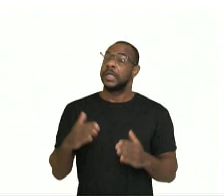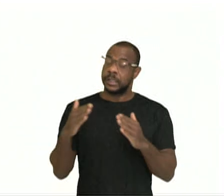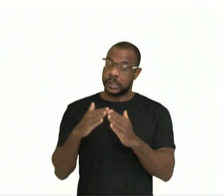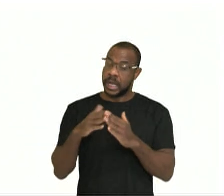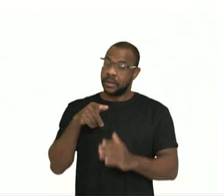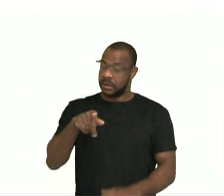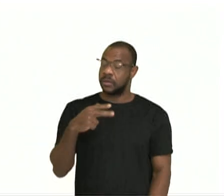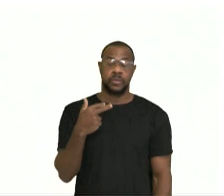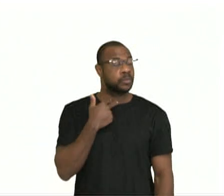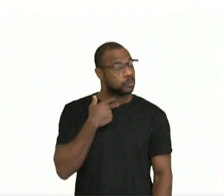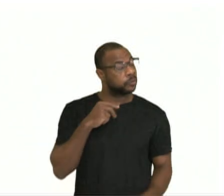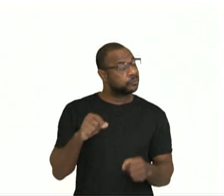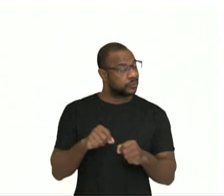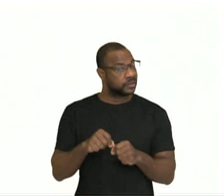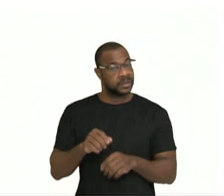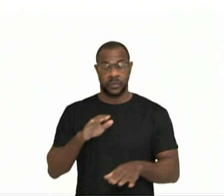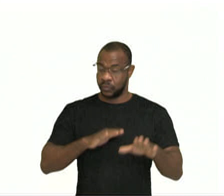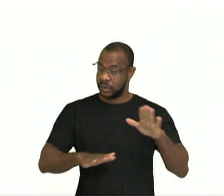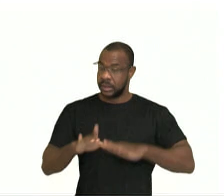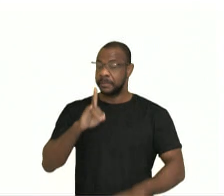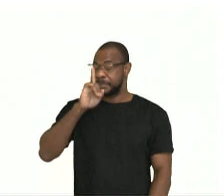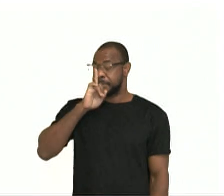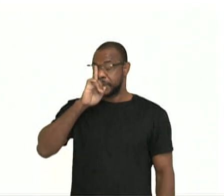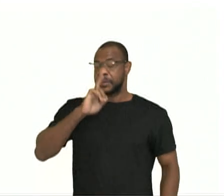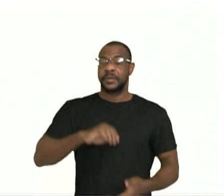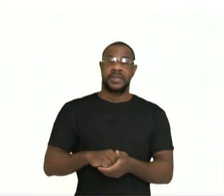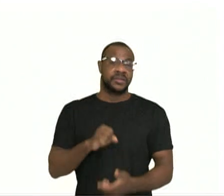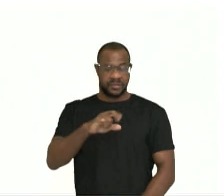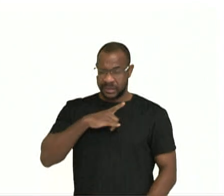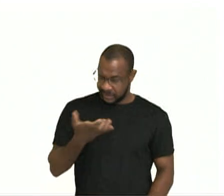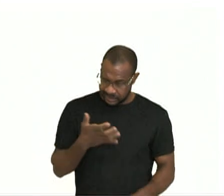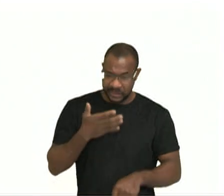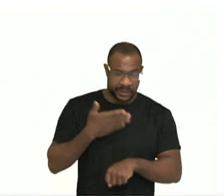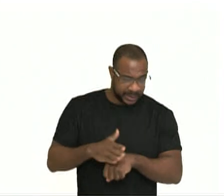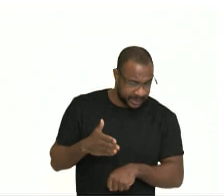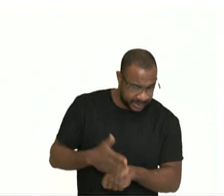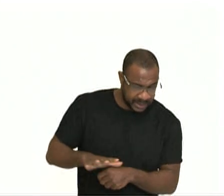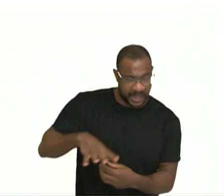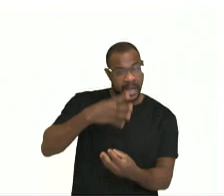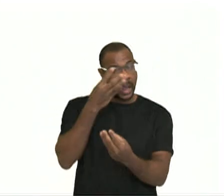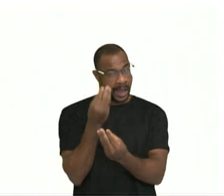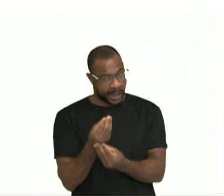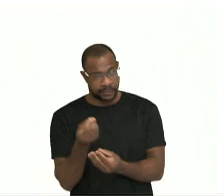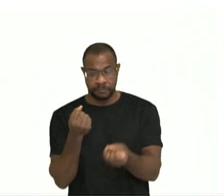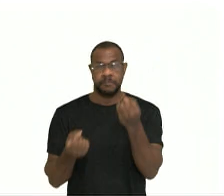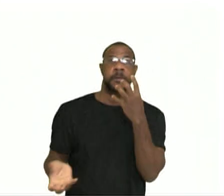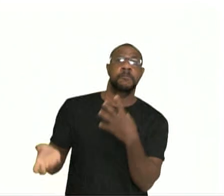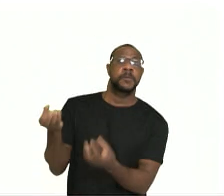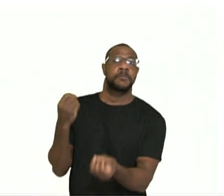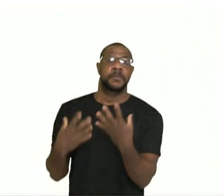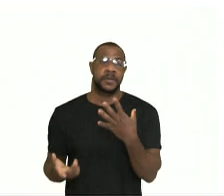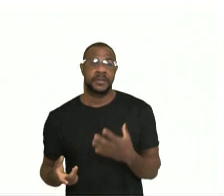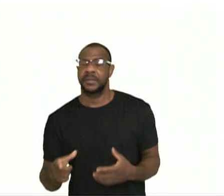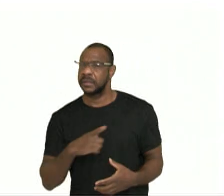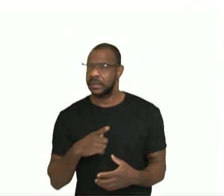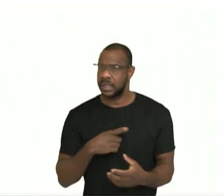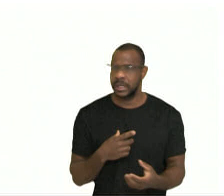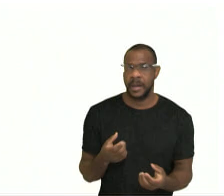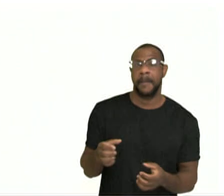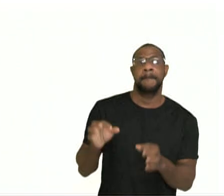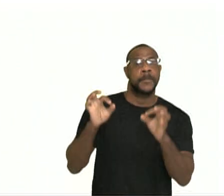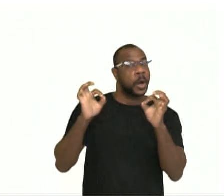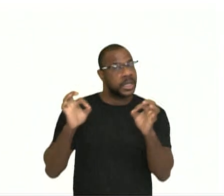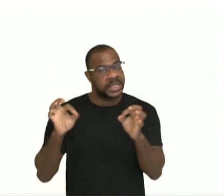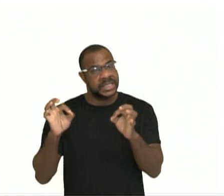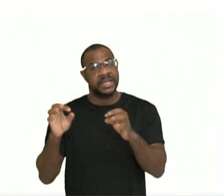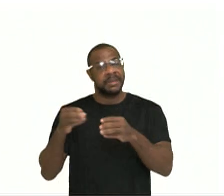se machucar, então não façam isso, tá bom? Se vocês querem treinar a arte do malabarismo, vocês treinem com bolinha de plástico,